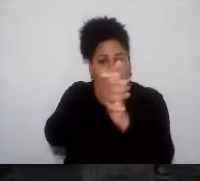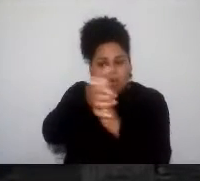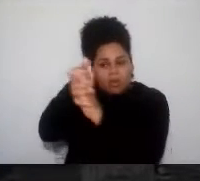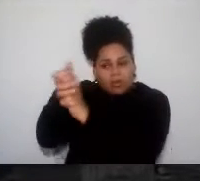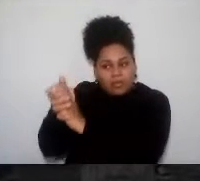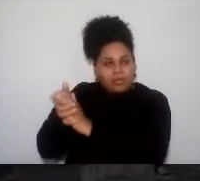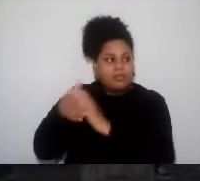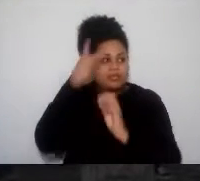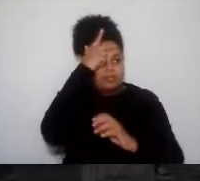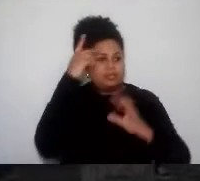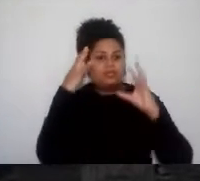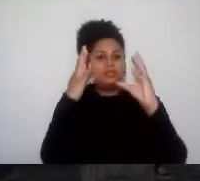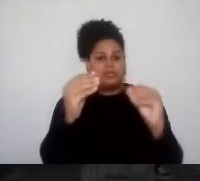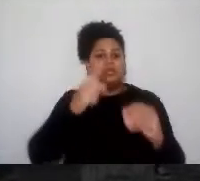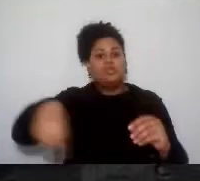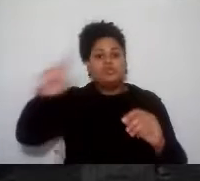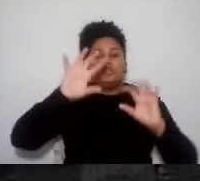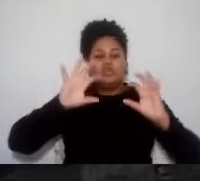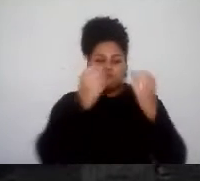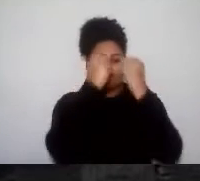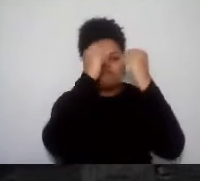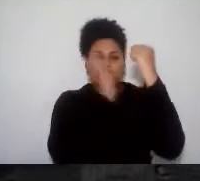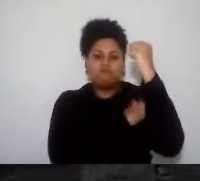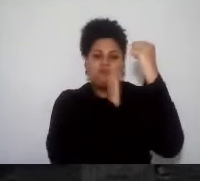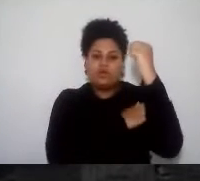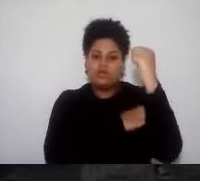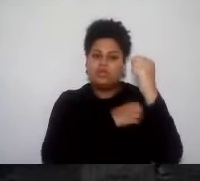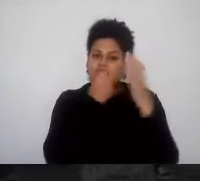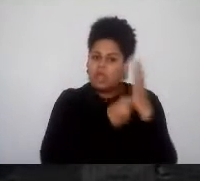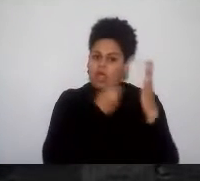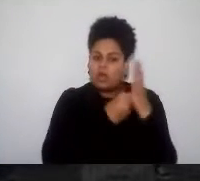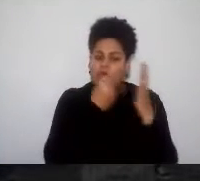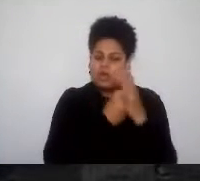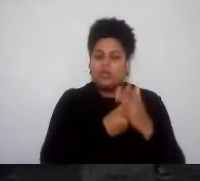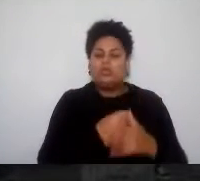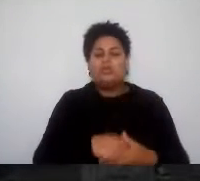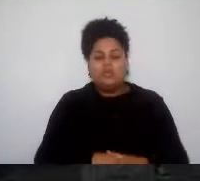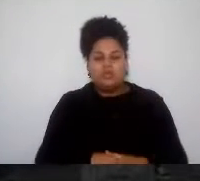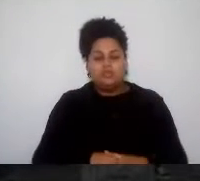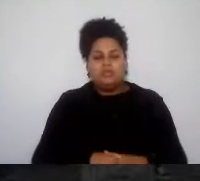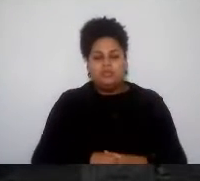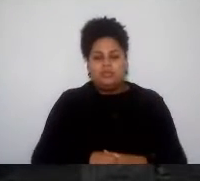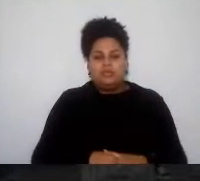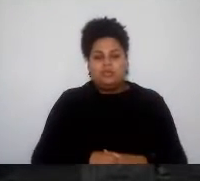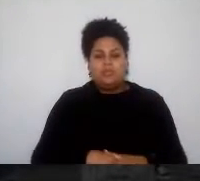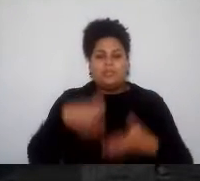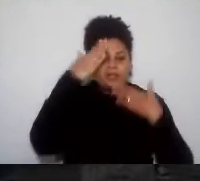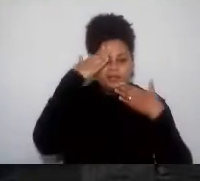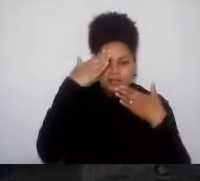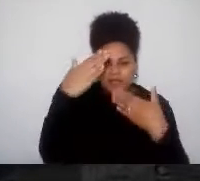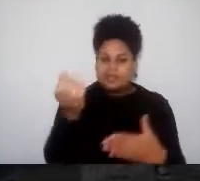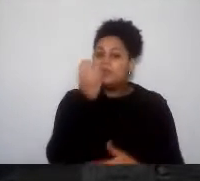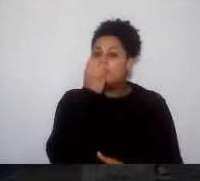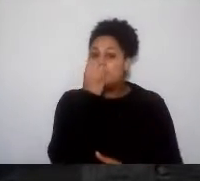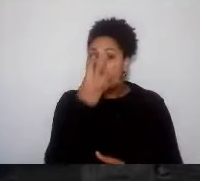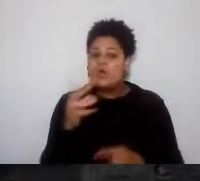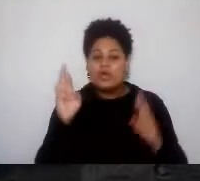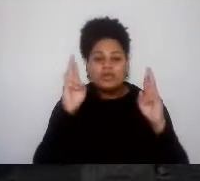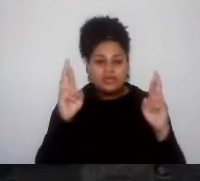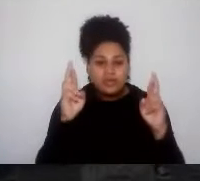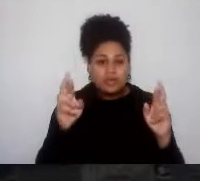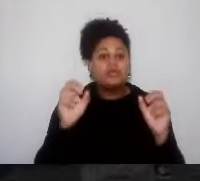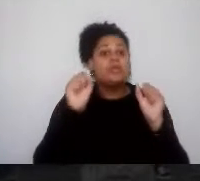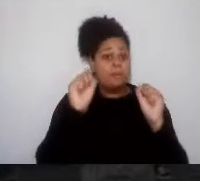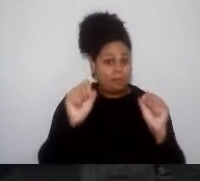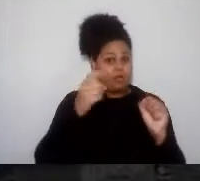e não promover o entreguismo dos direitos trabalhistas do Brasil. Obrigado, boa sorte. Oxalá pode contar com a